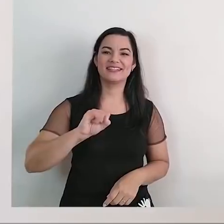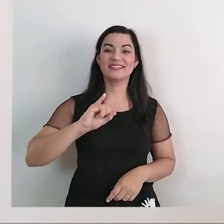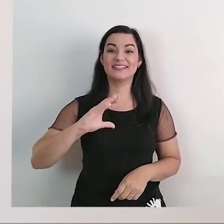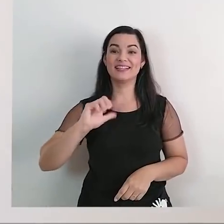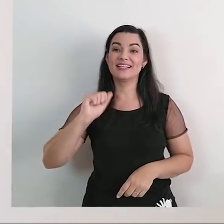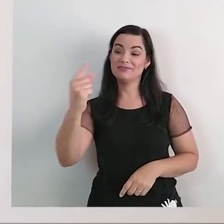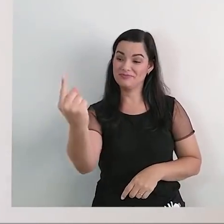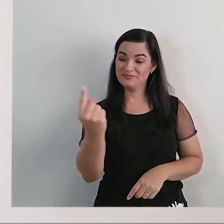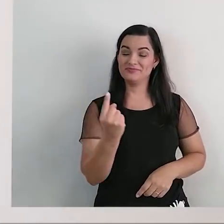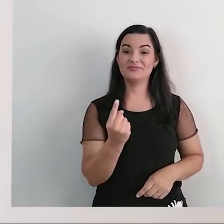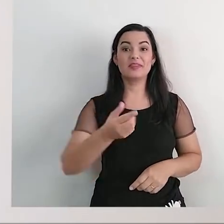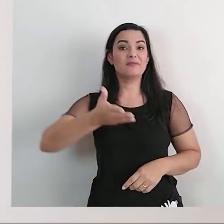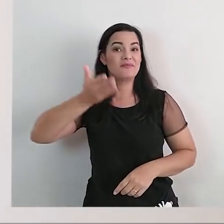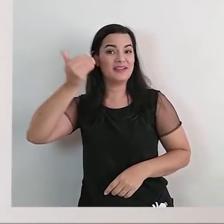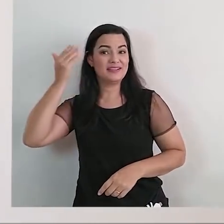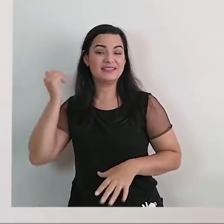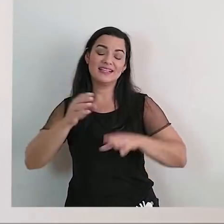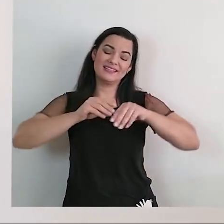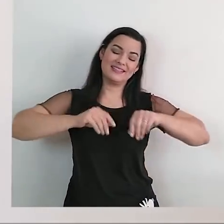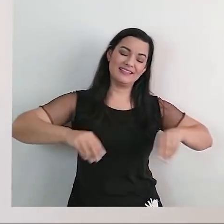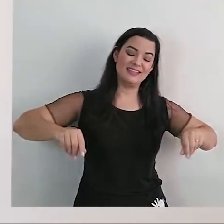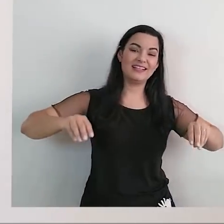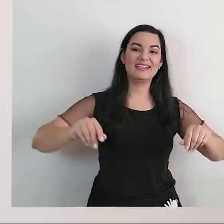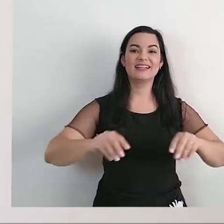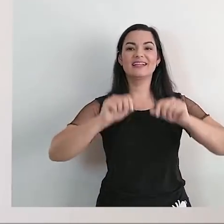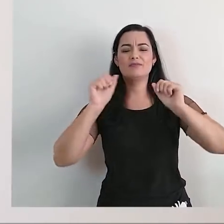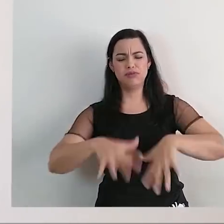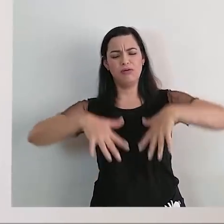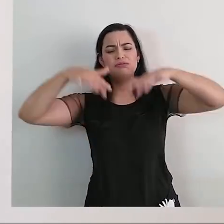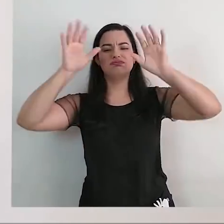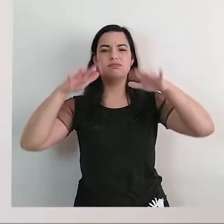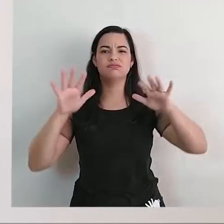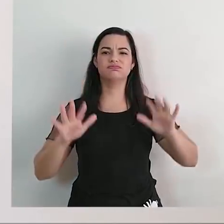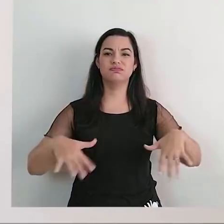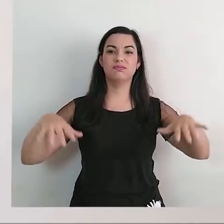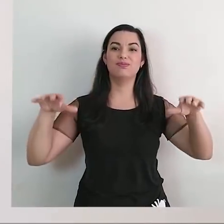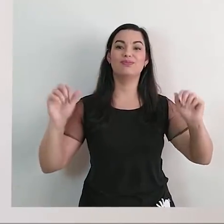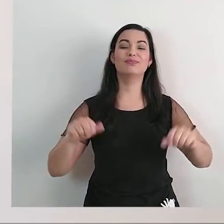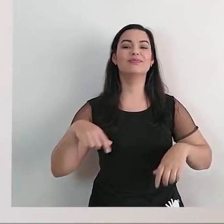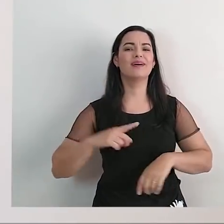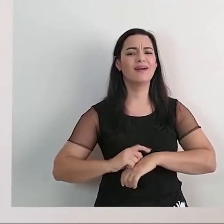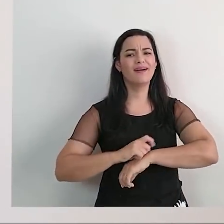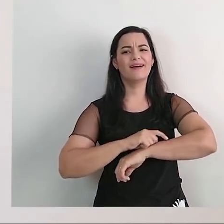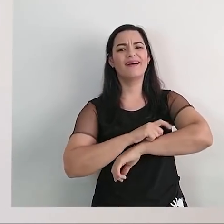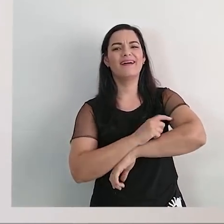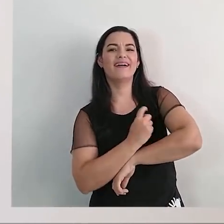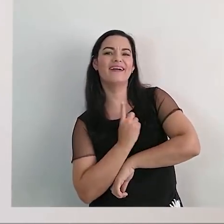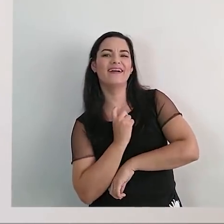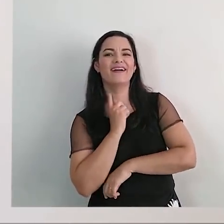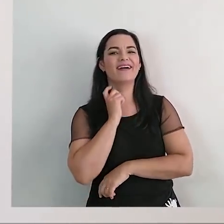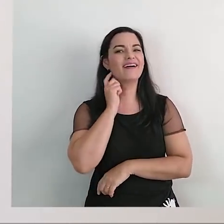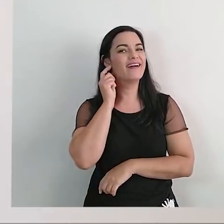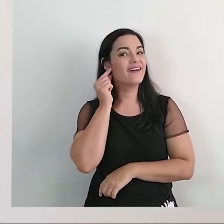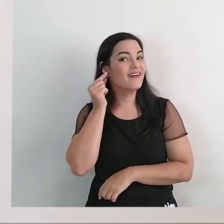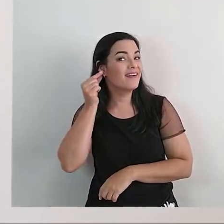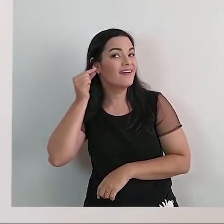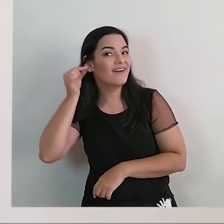Jéssica que aqui passou. No tempo da areia fazia poeira.